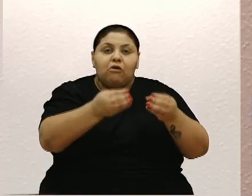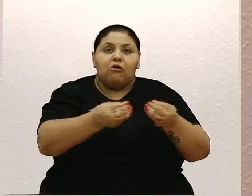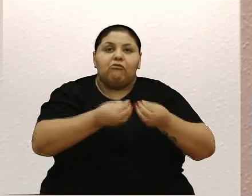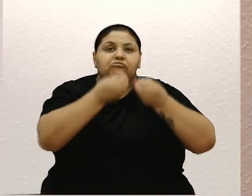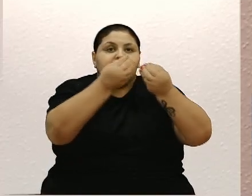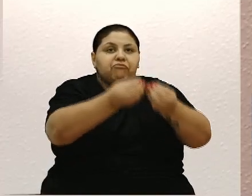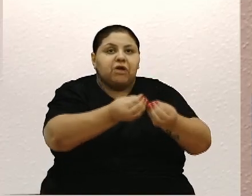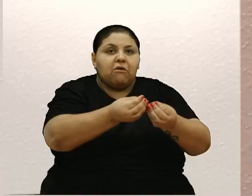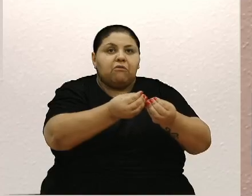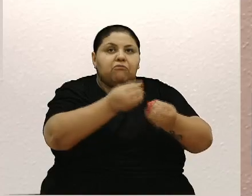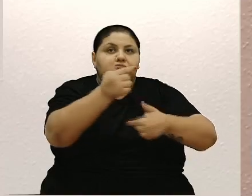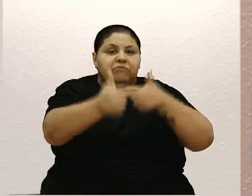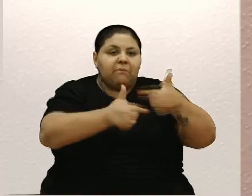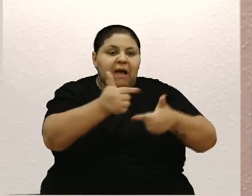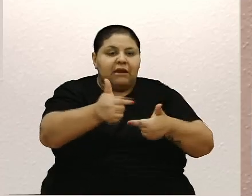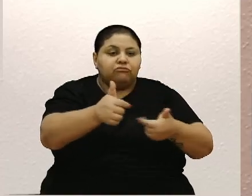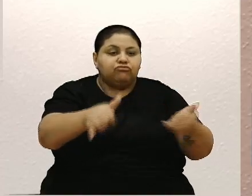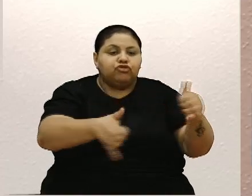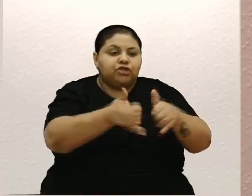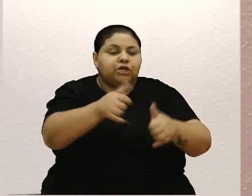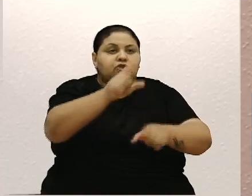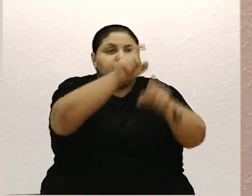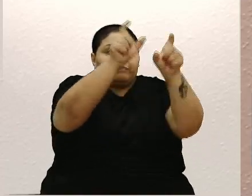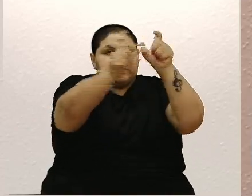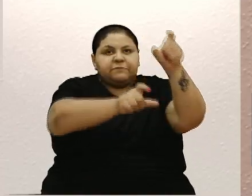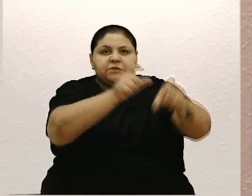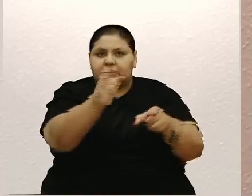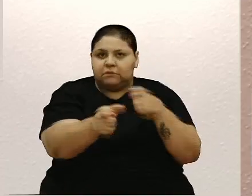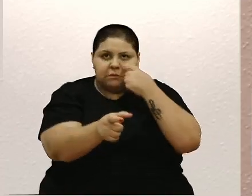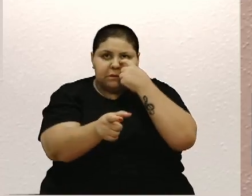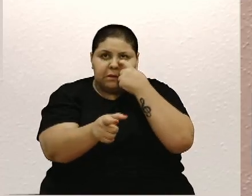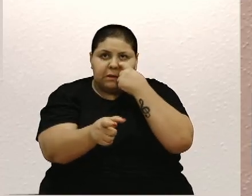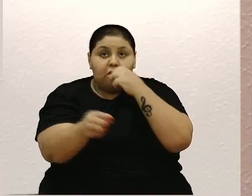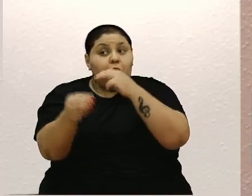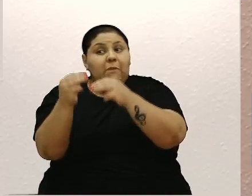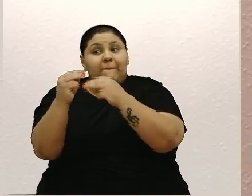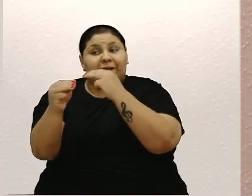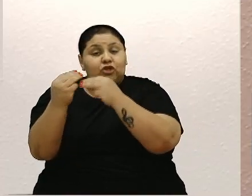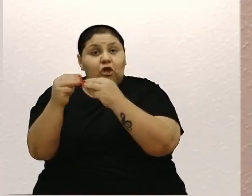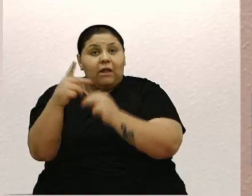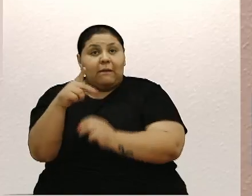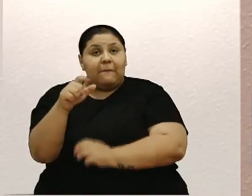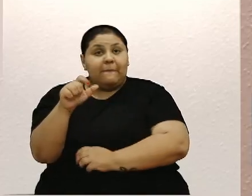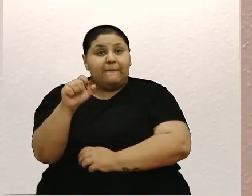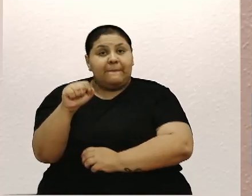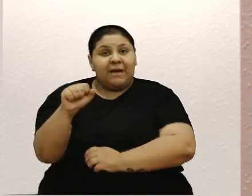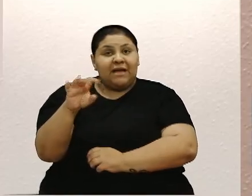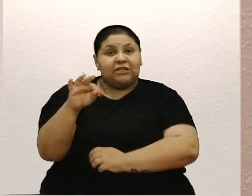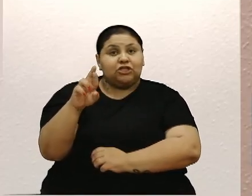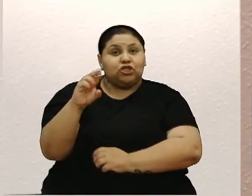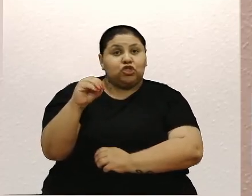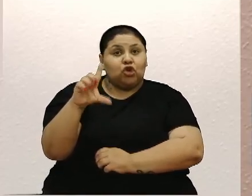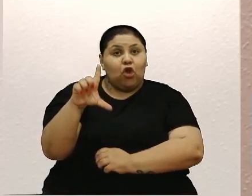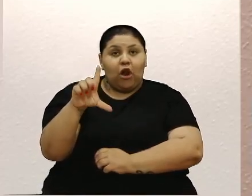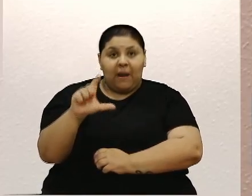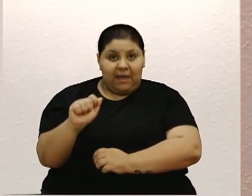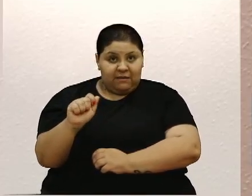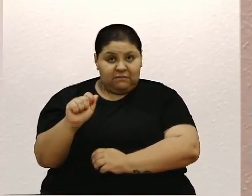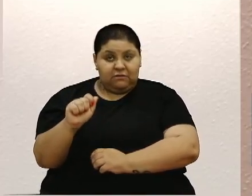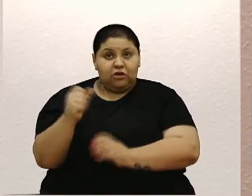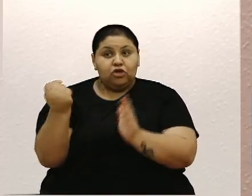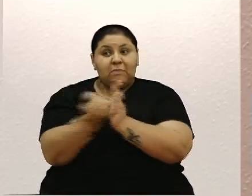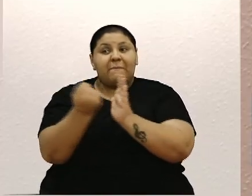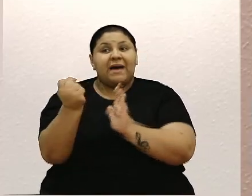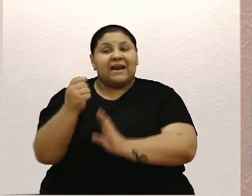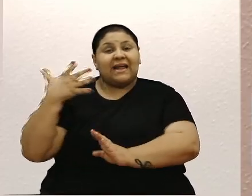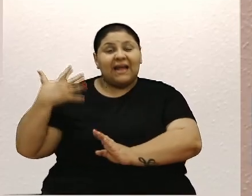lá. Eles estão com uma patrola da marca Volvo, que não foi comprada na última. Tá? E aí, quando